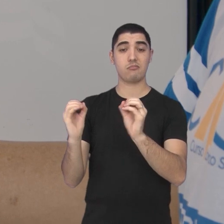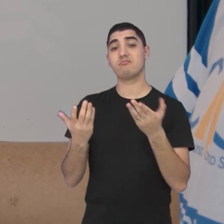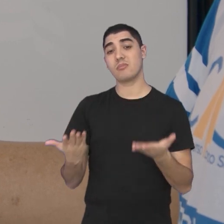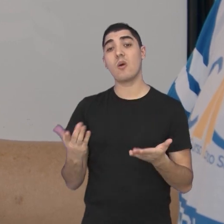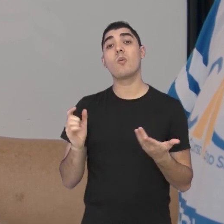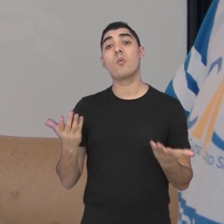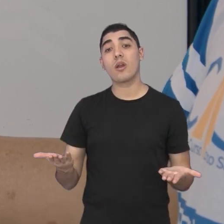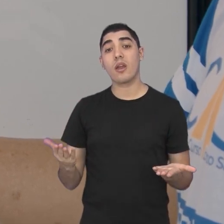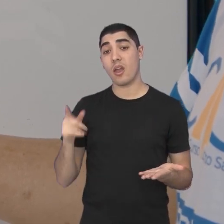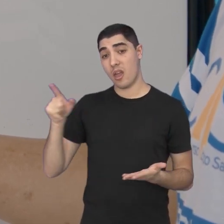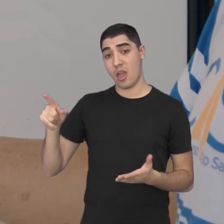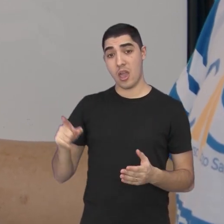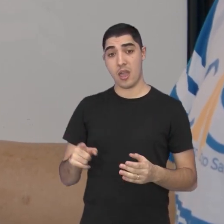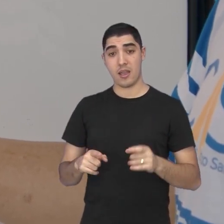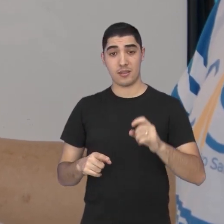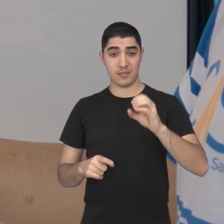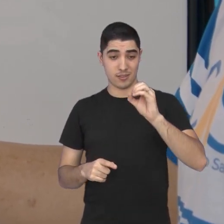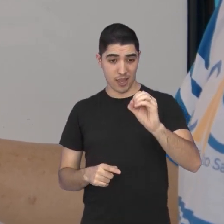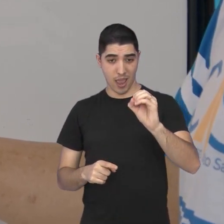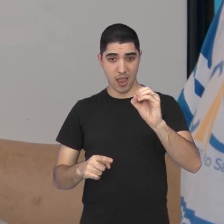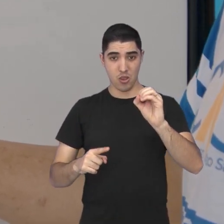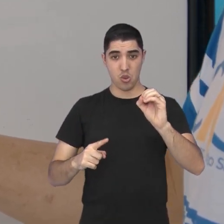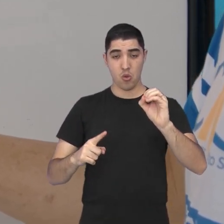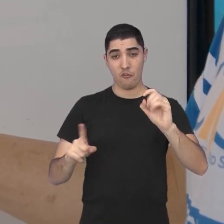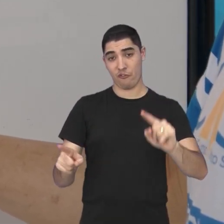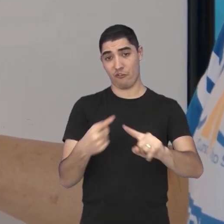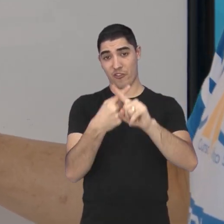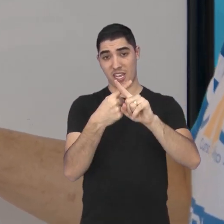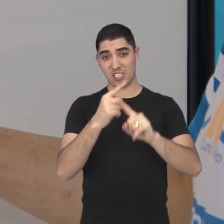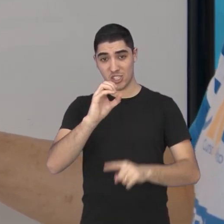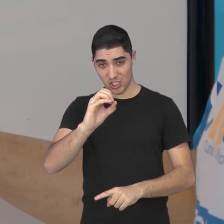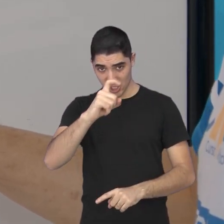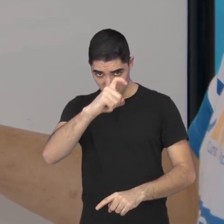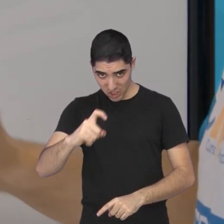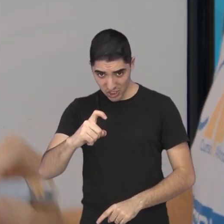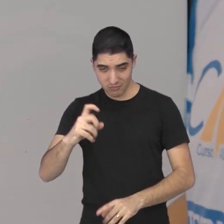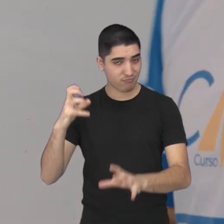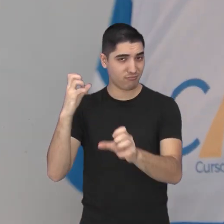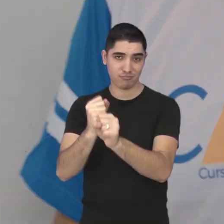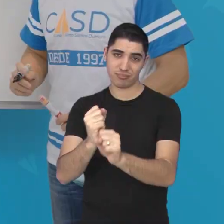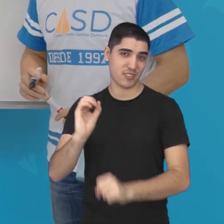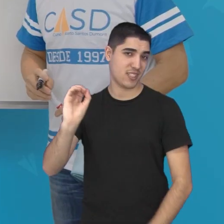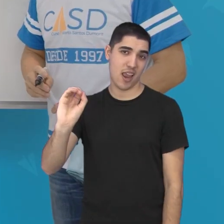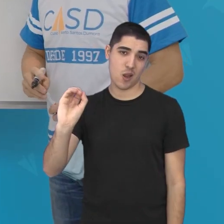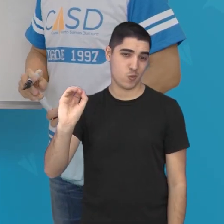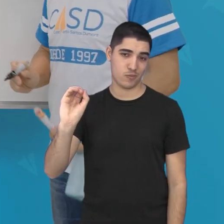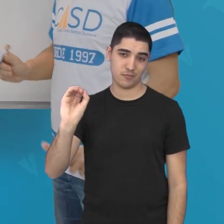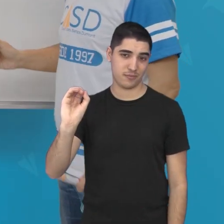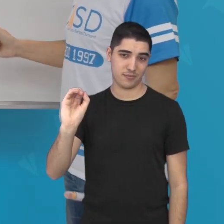de que é 0 vezes x igual a 0.